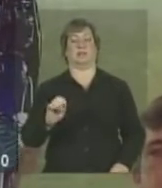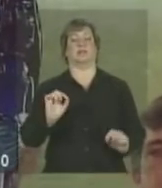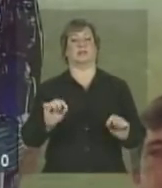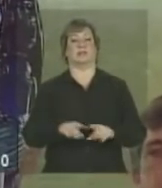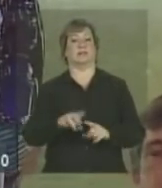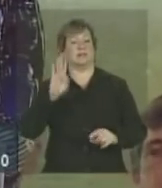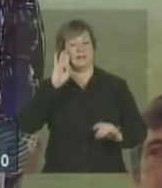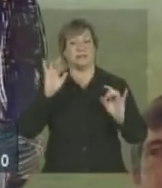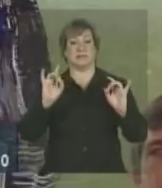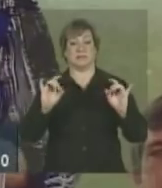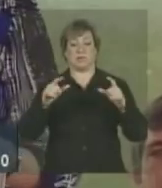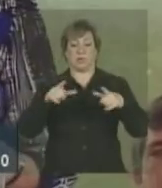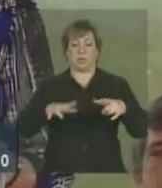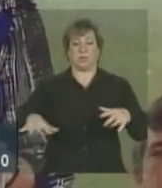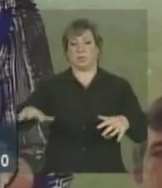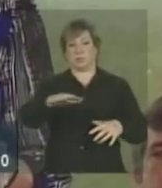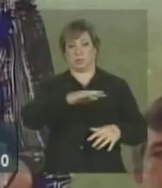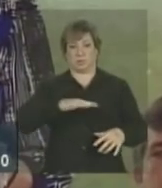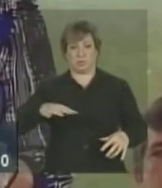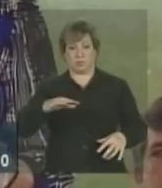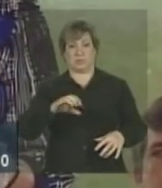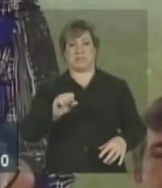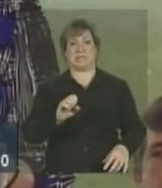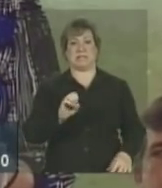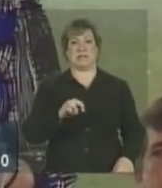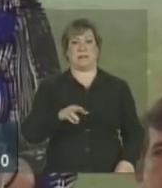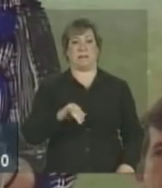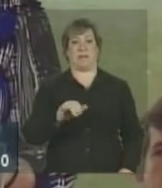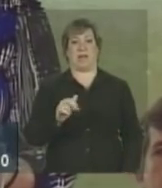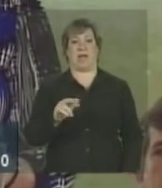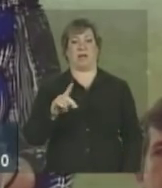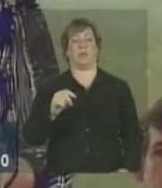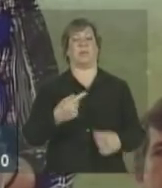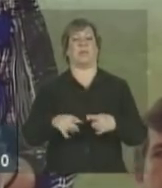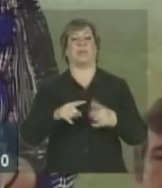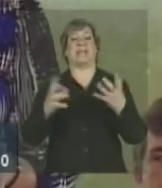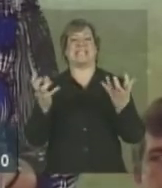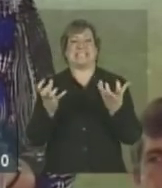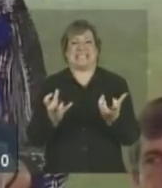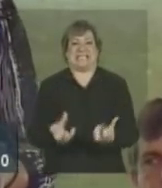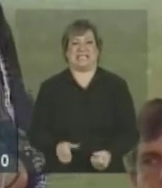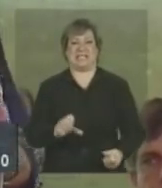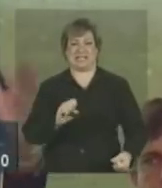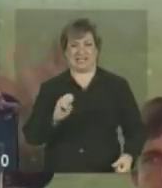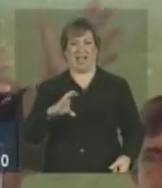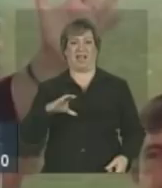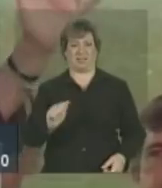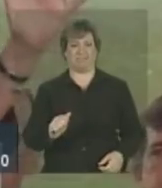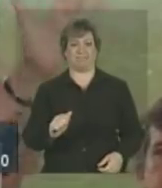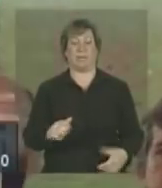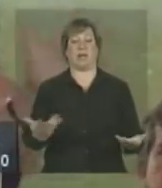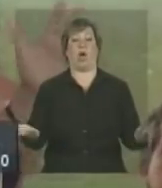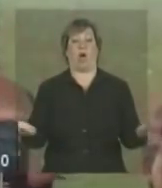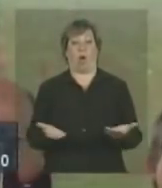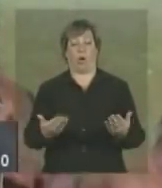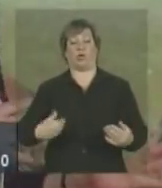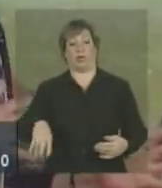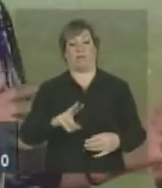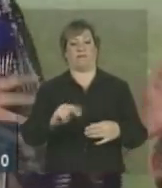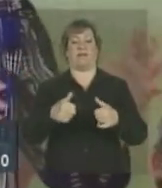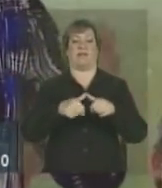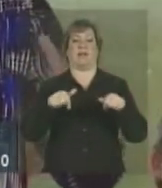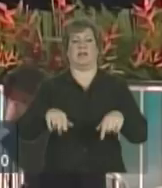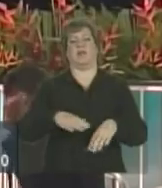especial na zona do semiárido, que é o problema da seca. Então, hoje nós vamos estar aqui